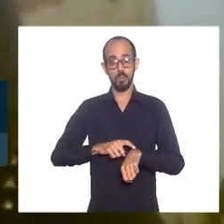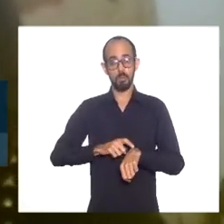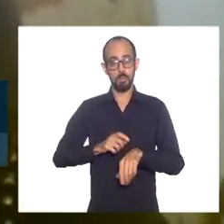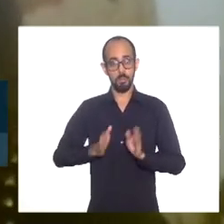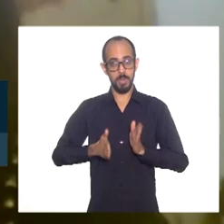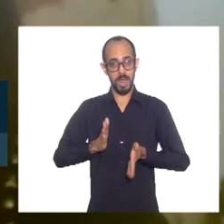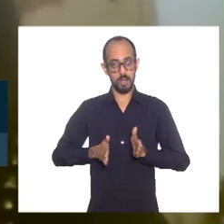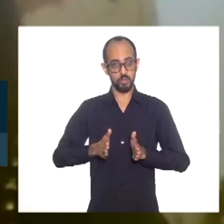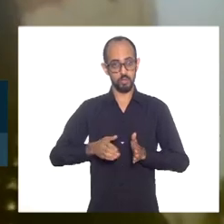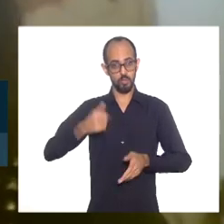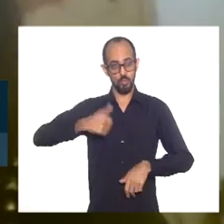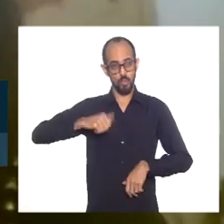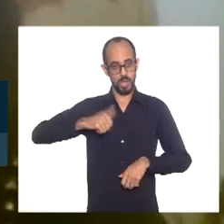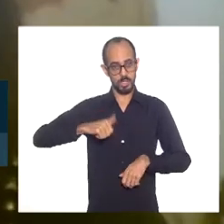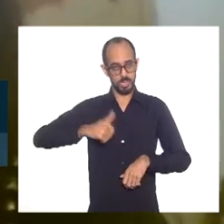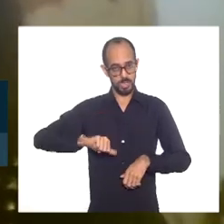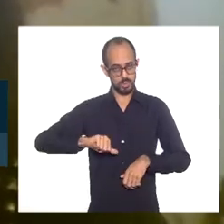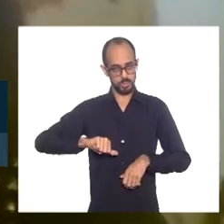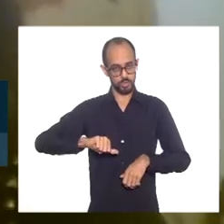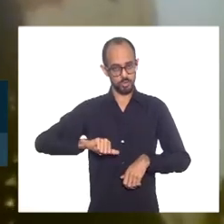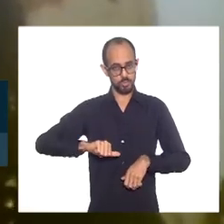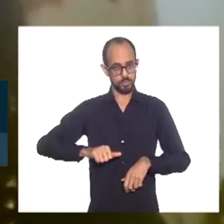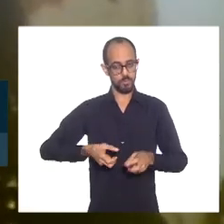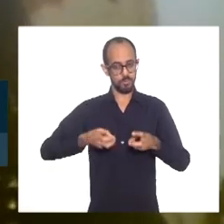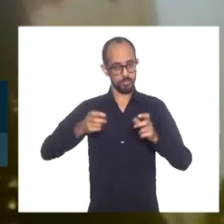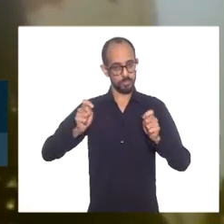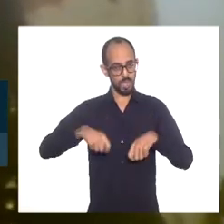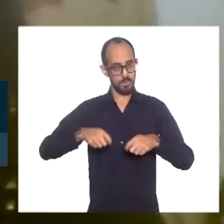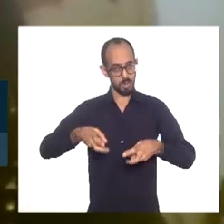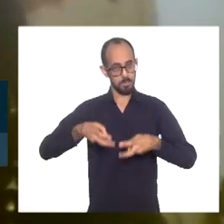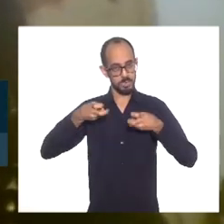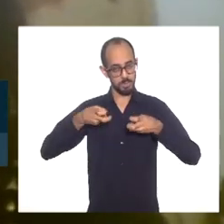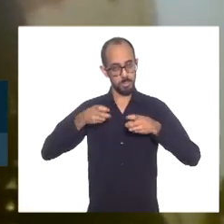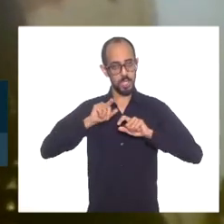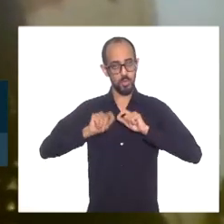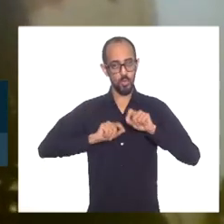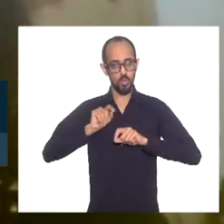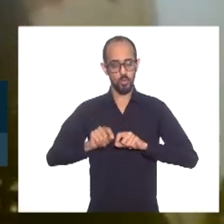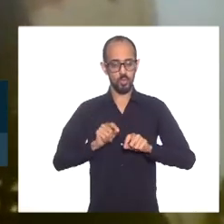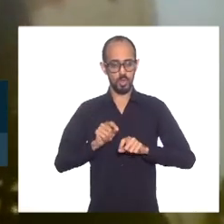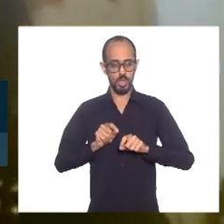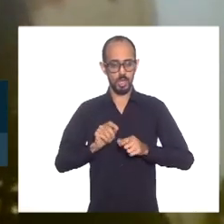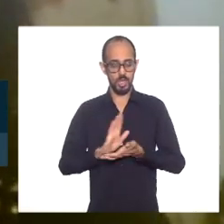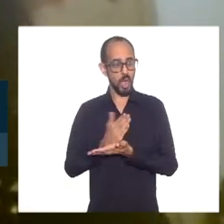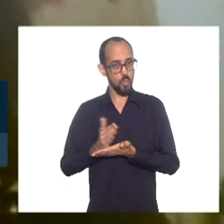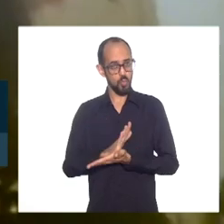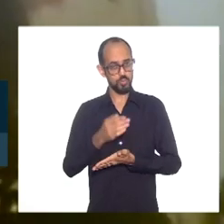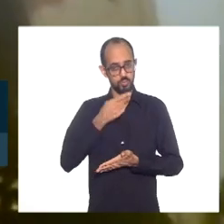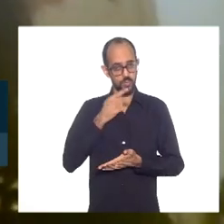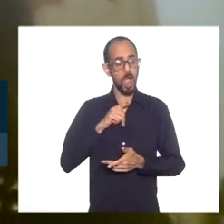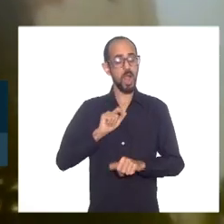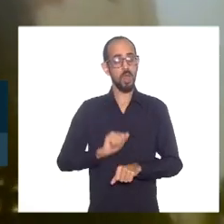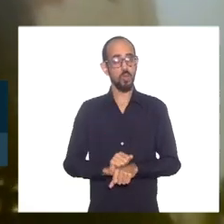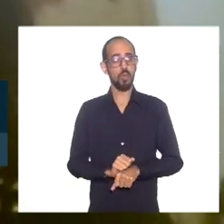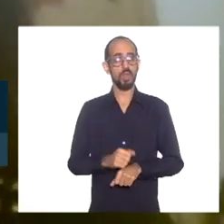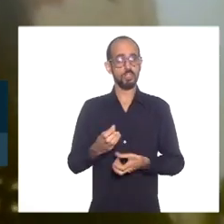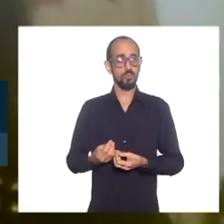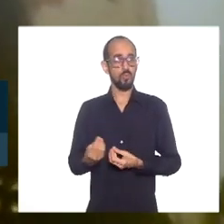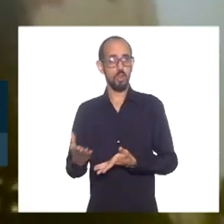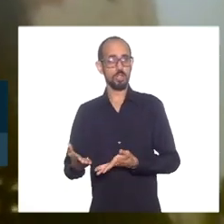Né? Aparentemente, né, há quem defenda que esse fornecimento não